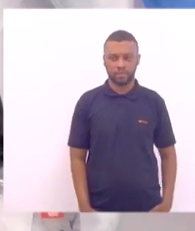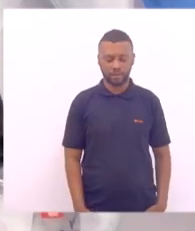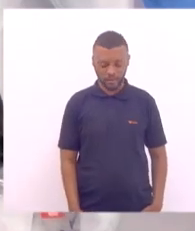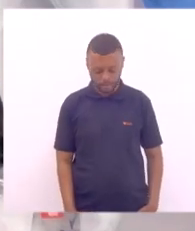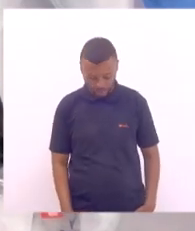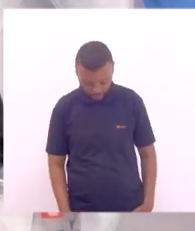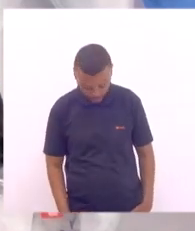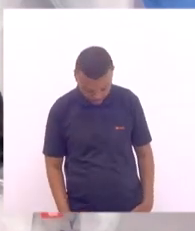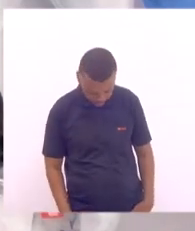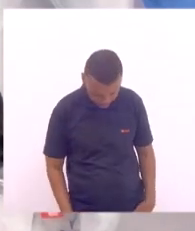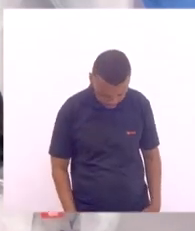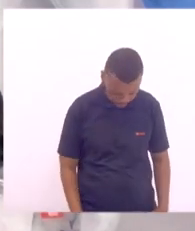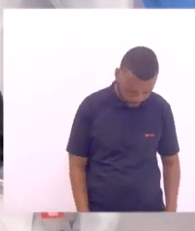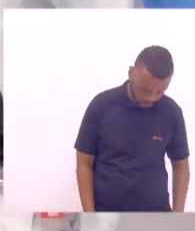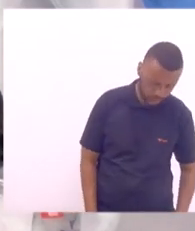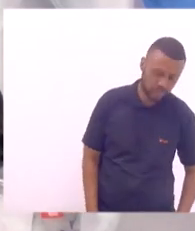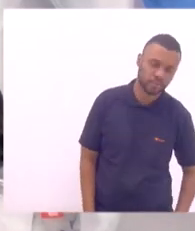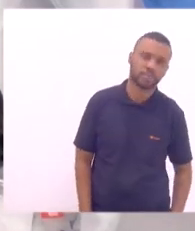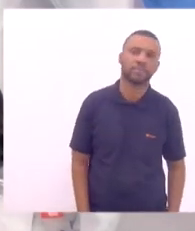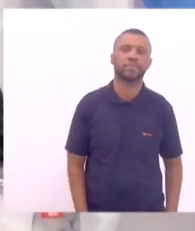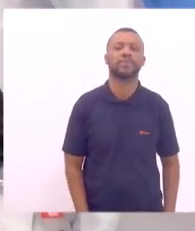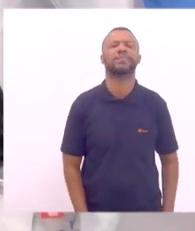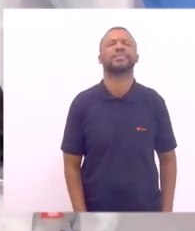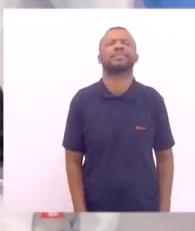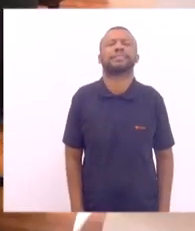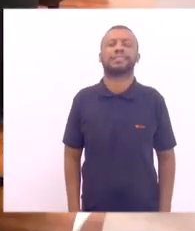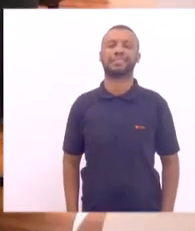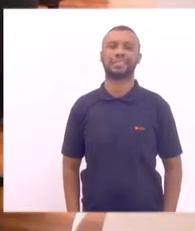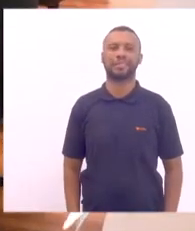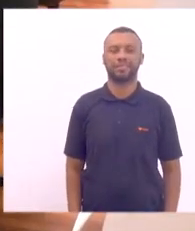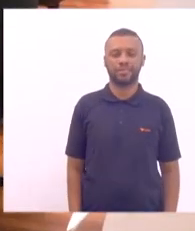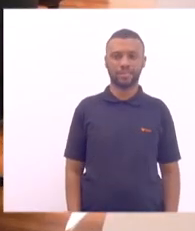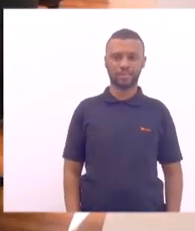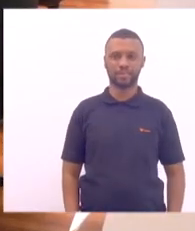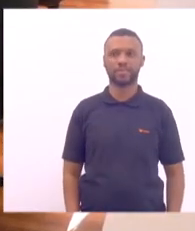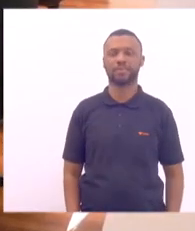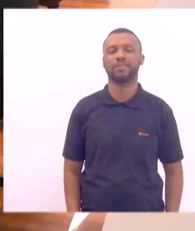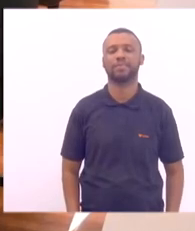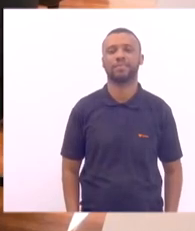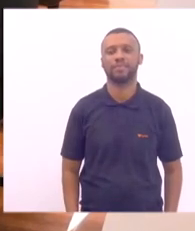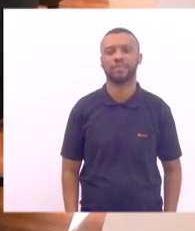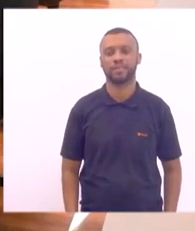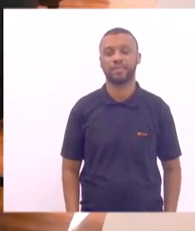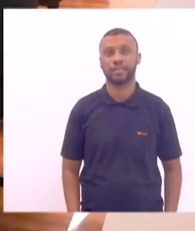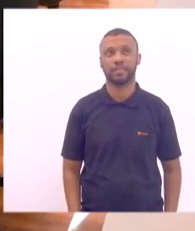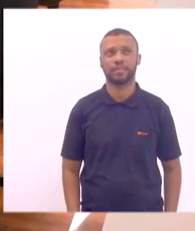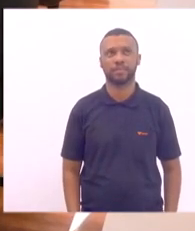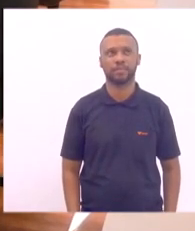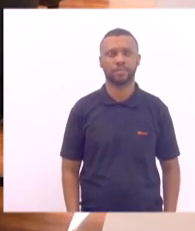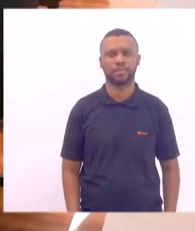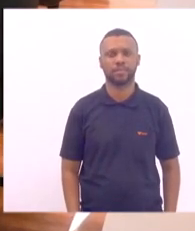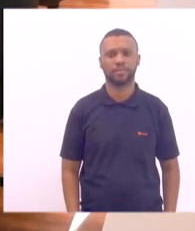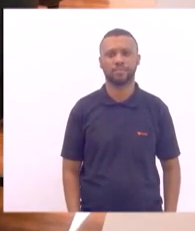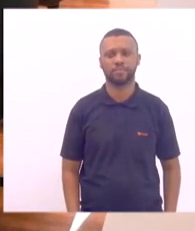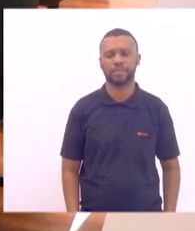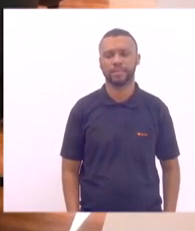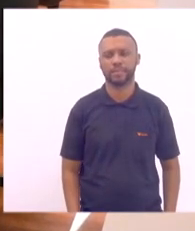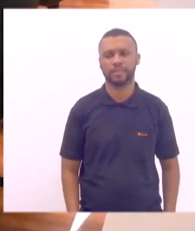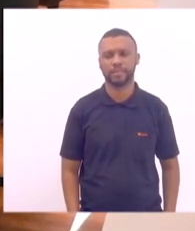Mas não dá para fazer, ou derruba tudo. Não tem como você votar separado. Ele é parcial, presidente,